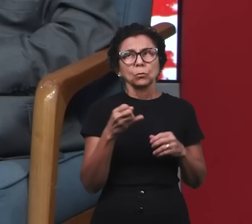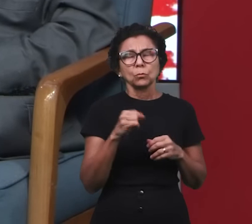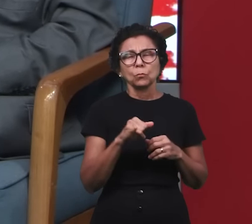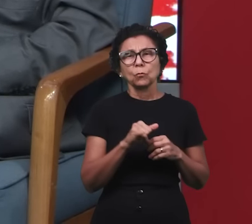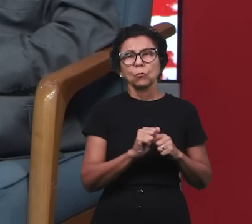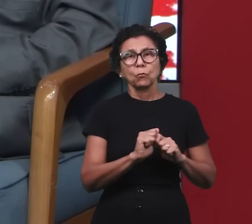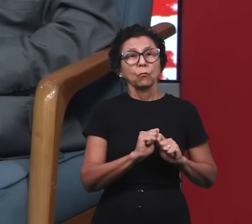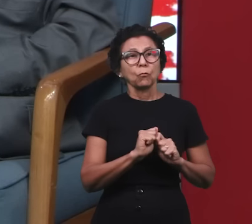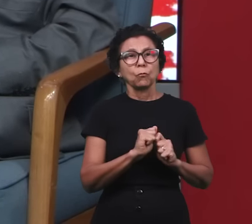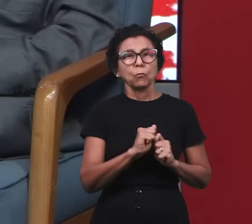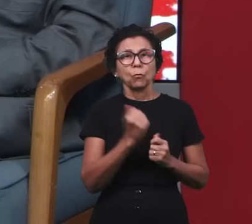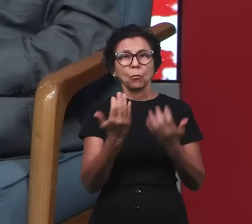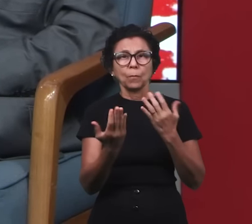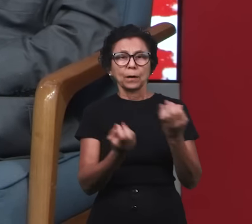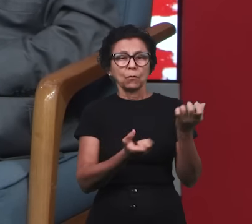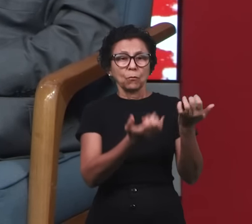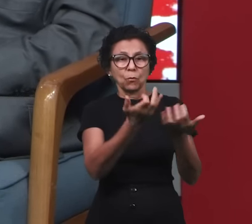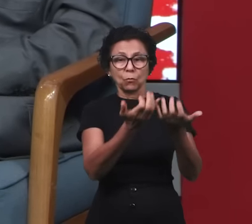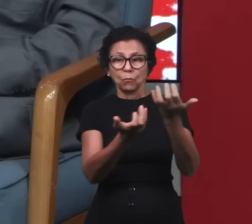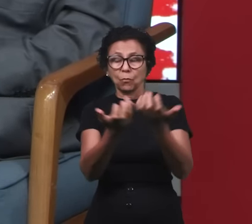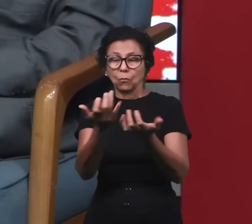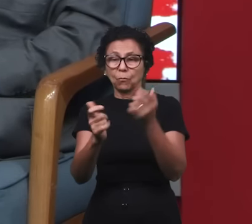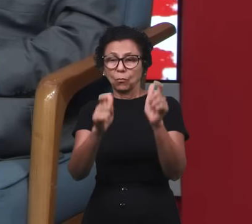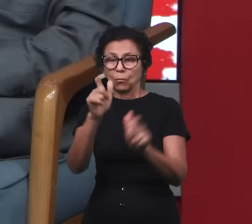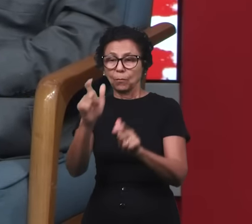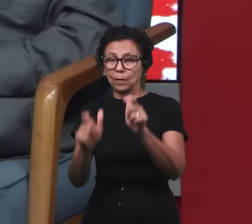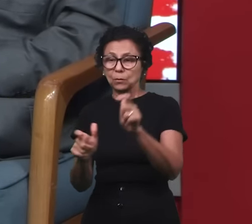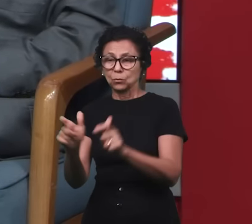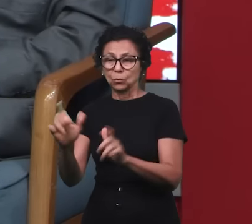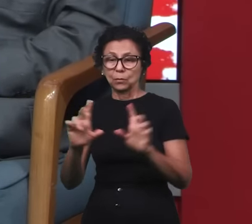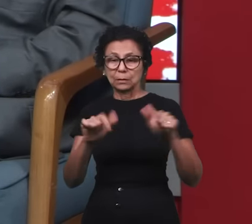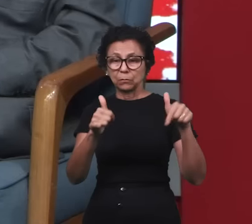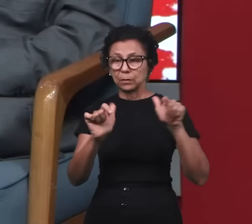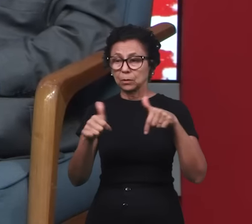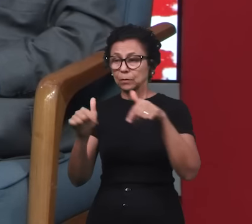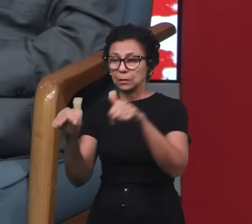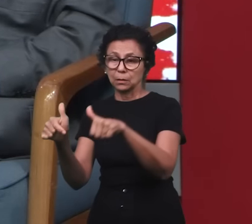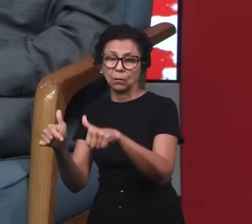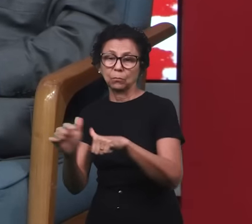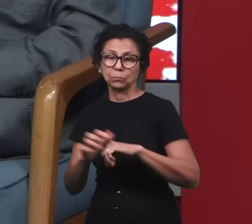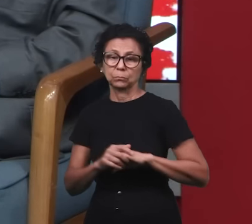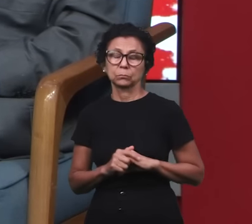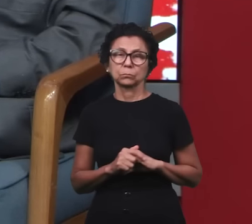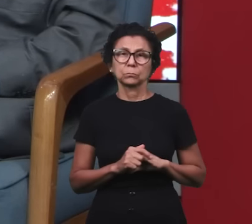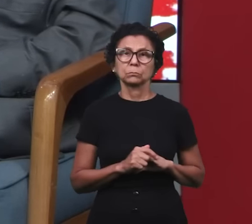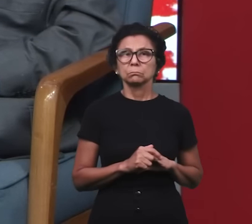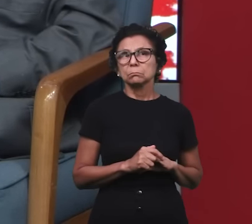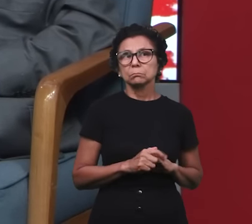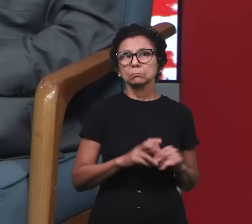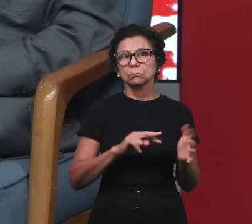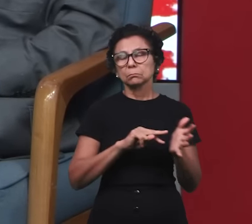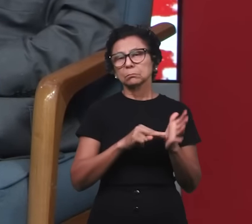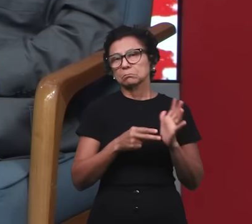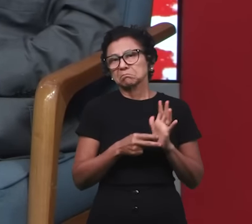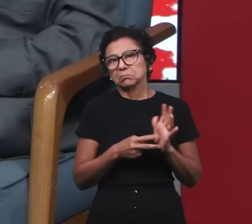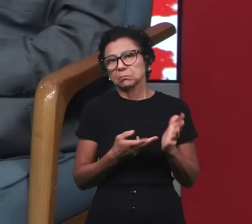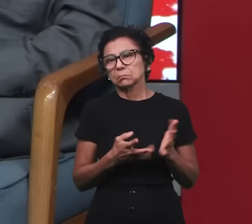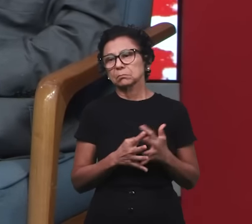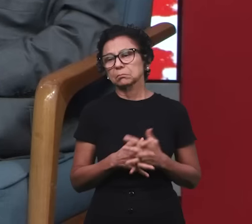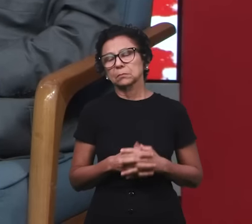fogo, né? Sobre cada um deles. O que significava isso? Significava aquilo que já estava entendido